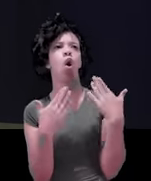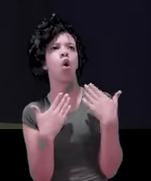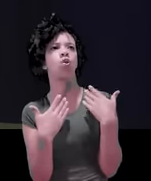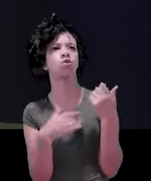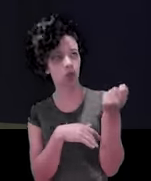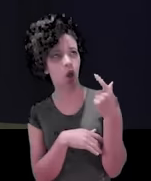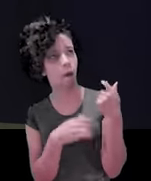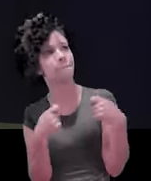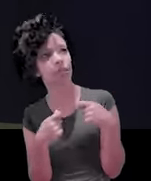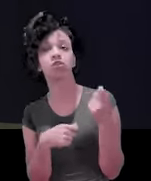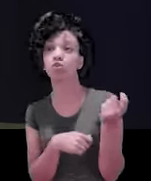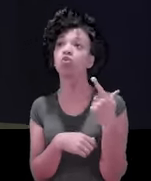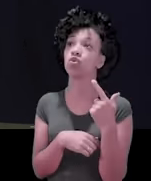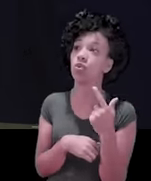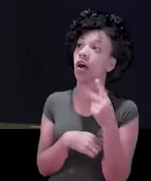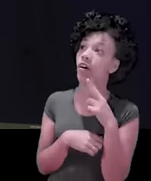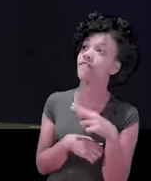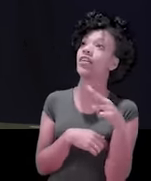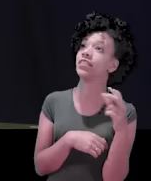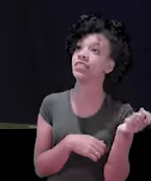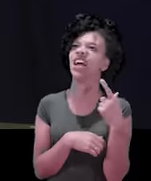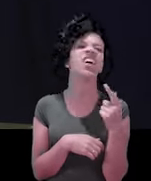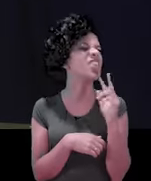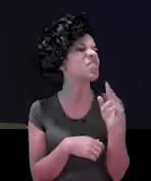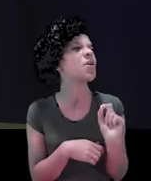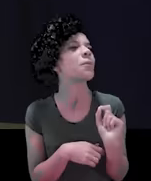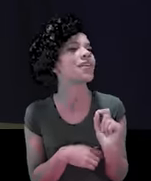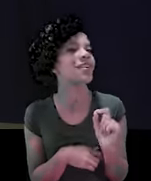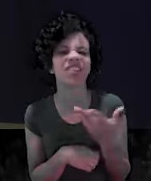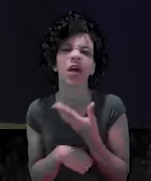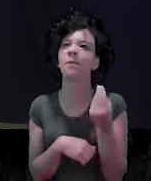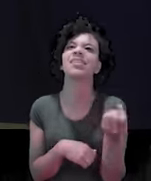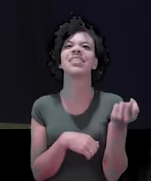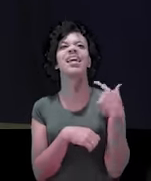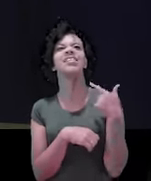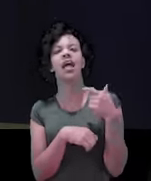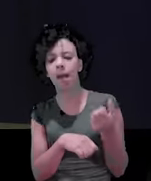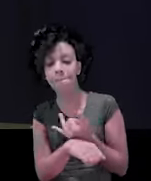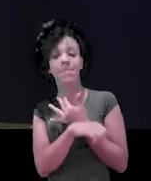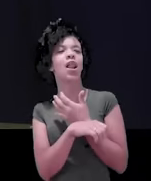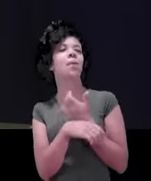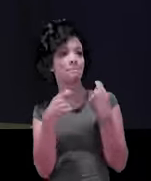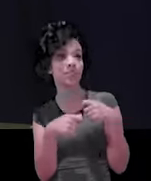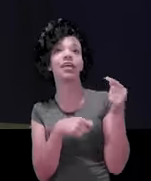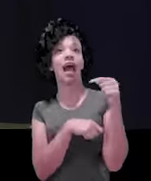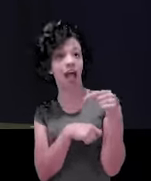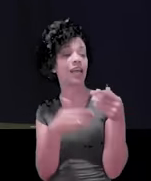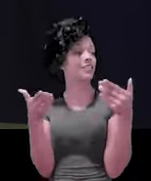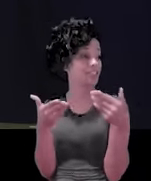parece com ela só só nossa só ver se tu é Vê se não me esquece tá Livina